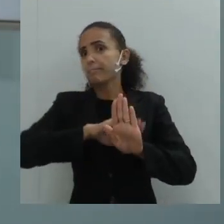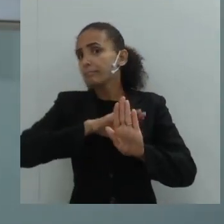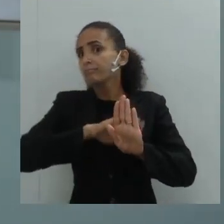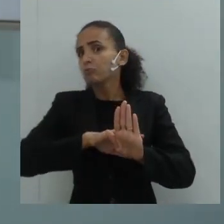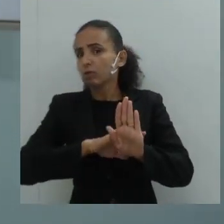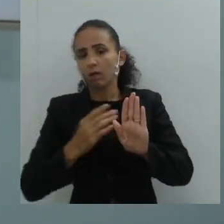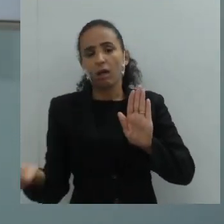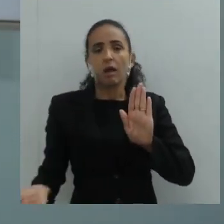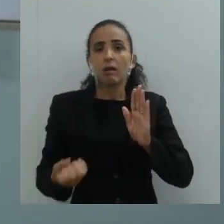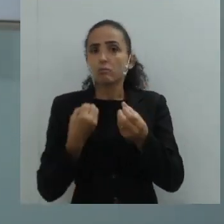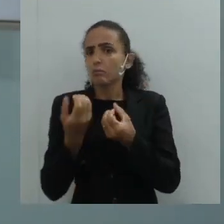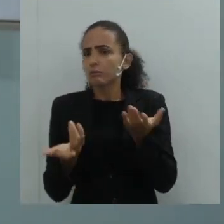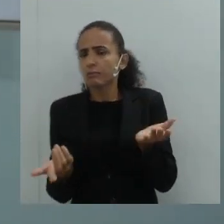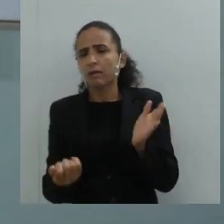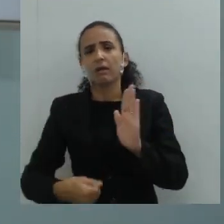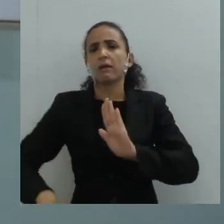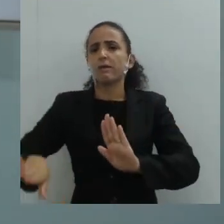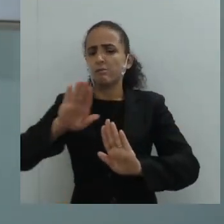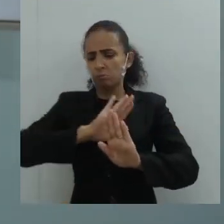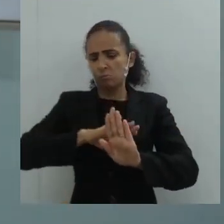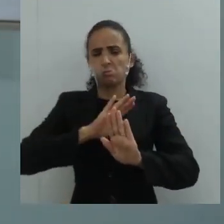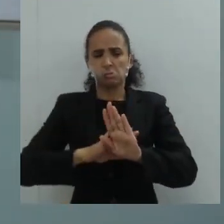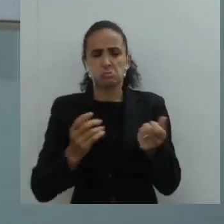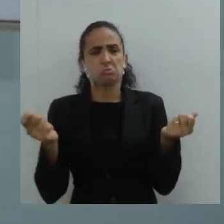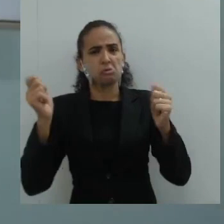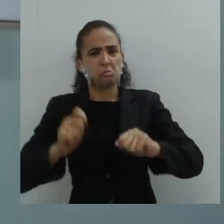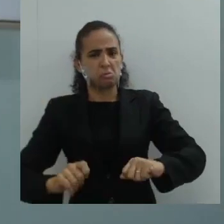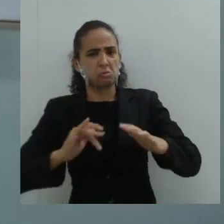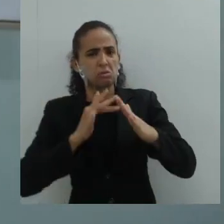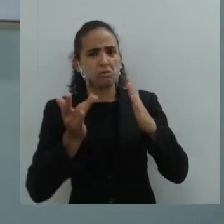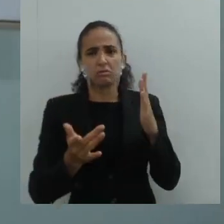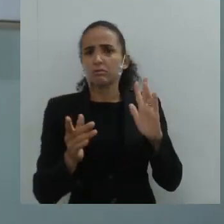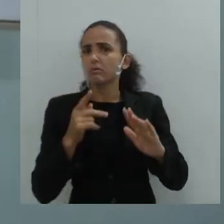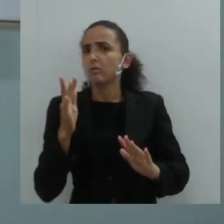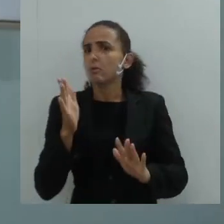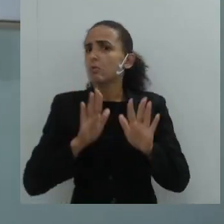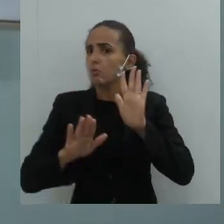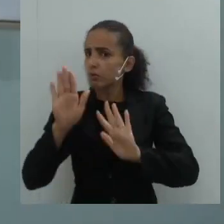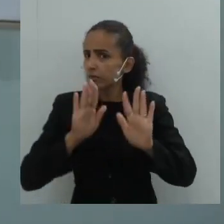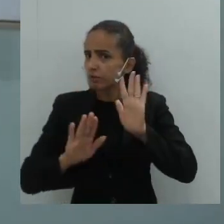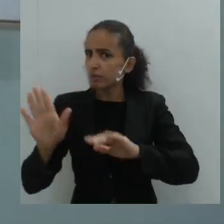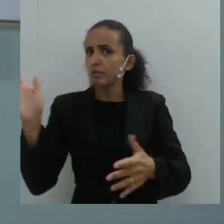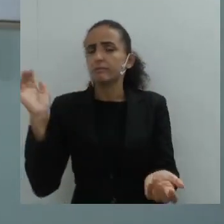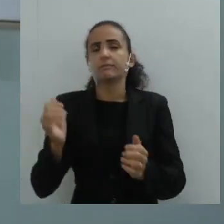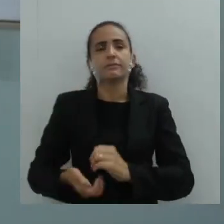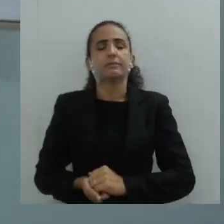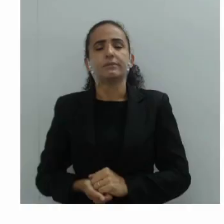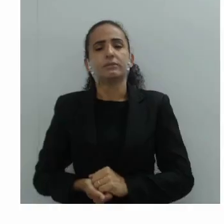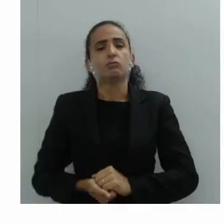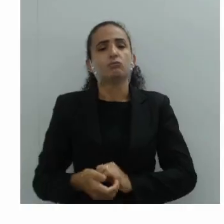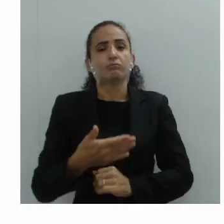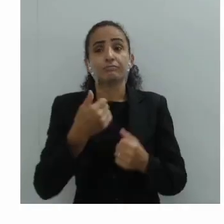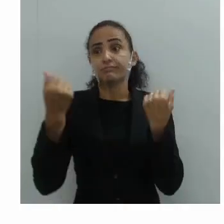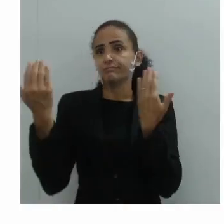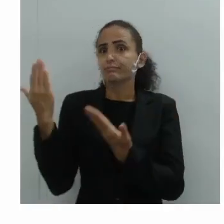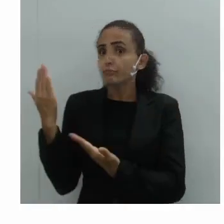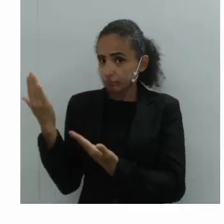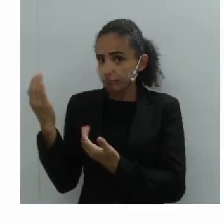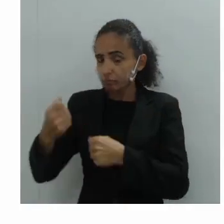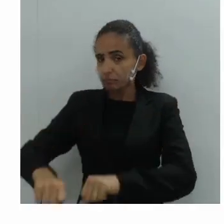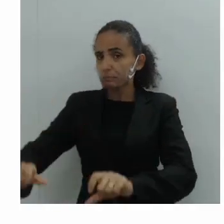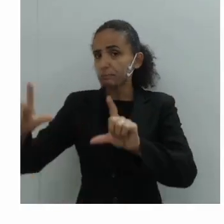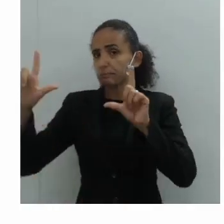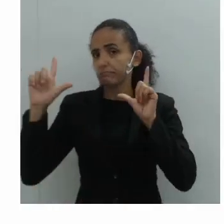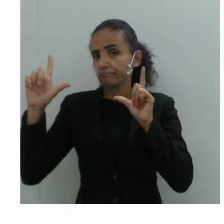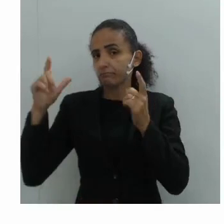se revelar, eu posso fazer tudo. Isso é um engano. Vamos lá, vamos adiante. Na tela, trago